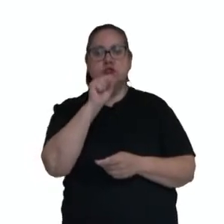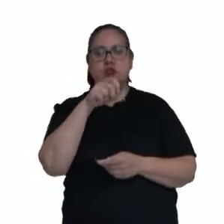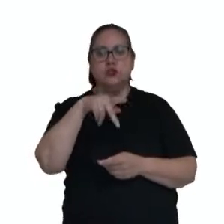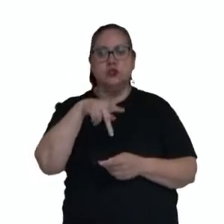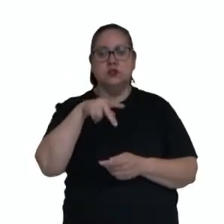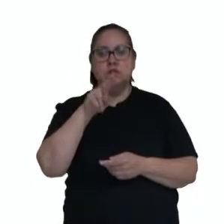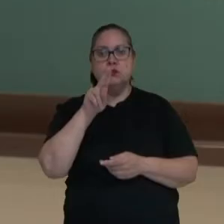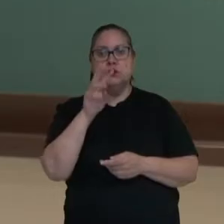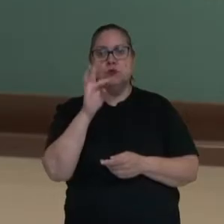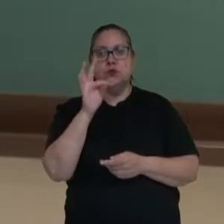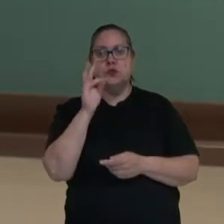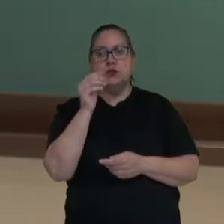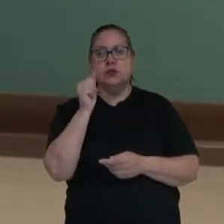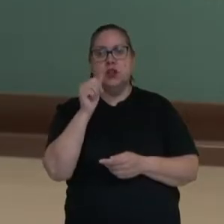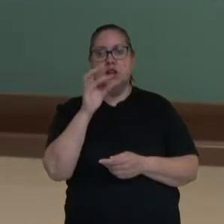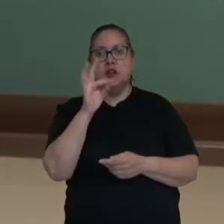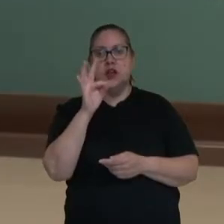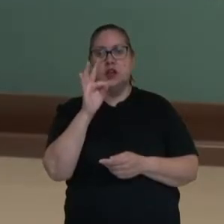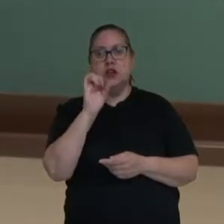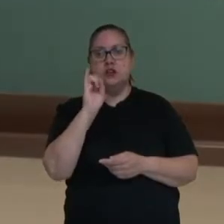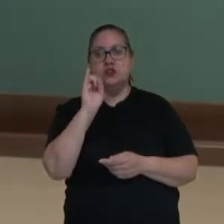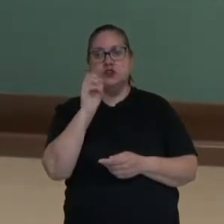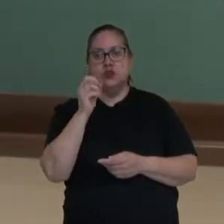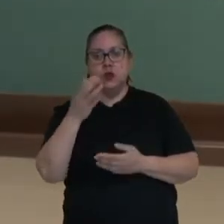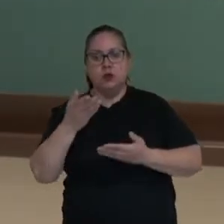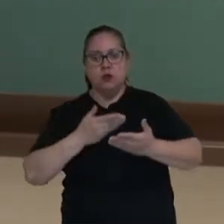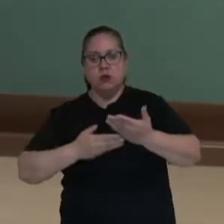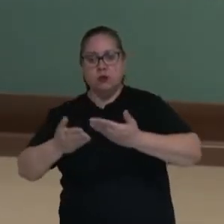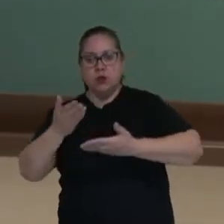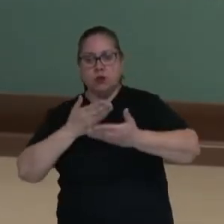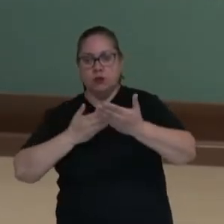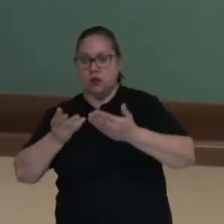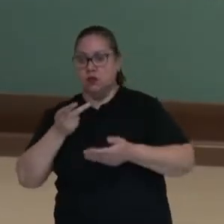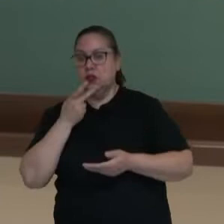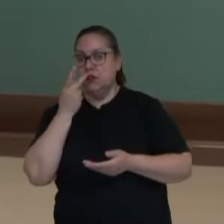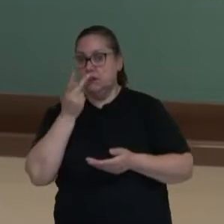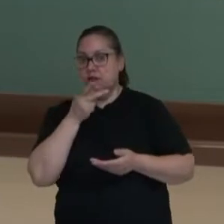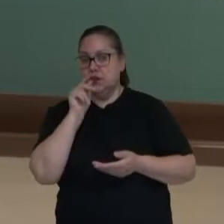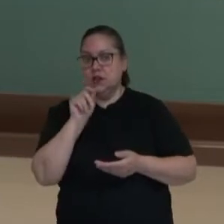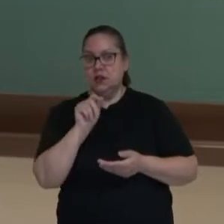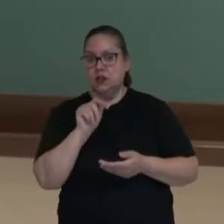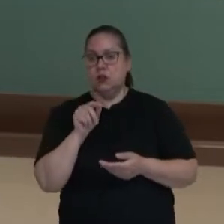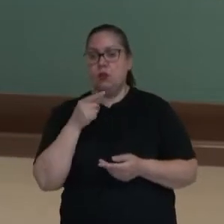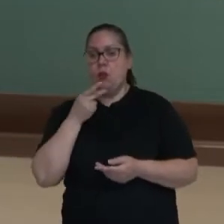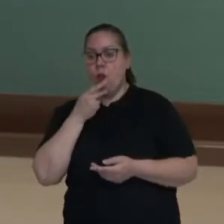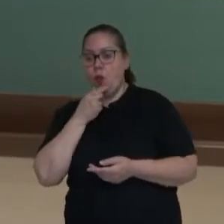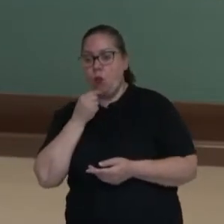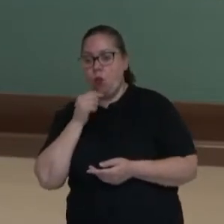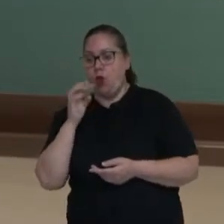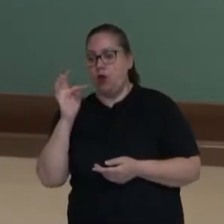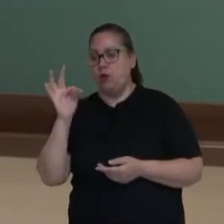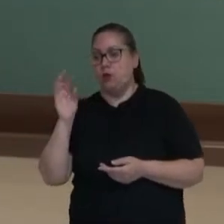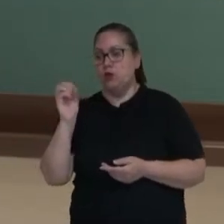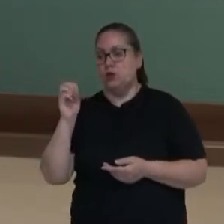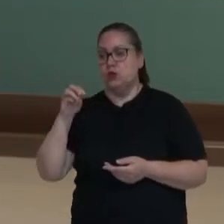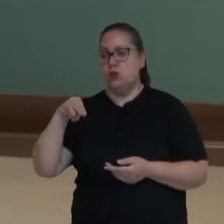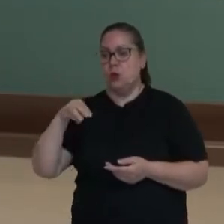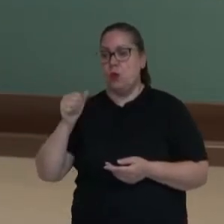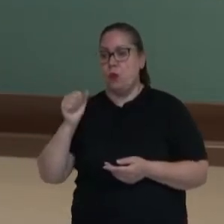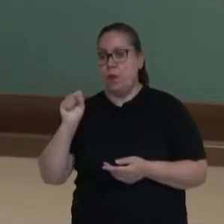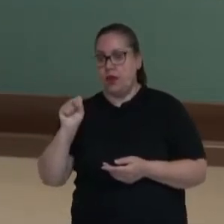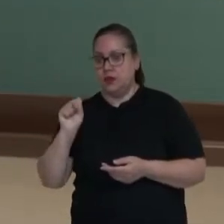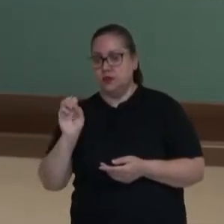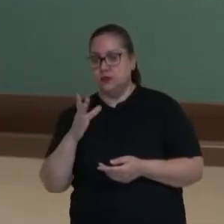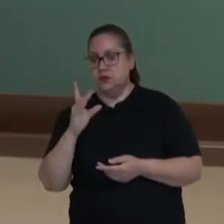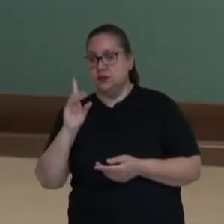disputatio, eu estou falando de debate, né? Veja bem que eu falei que o Tomás de Aquino era alguém que se preocupava